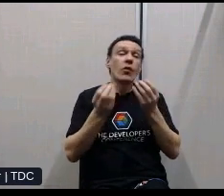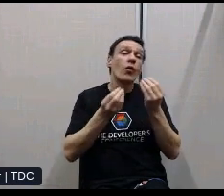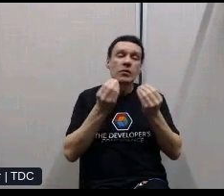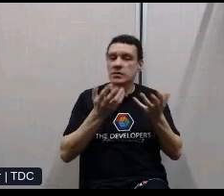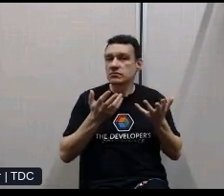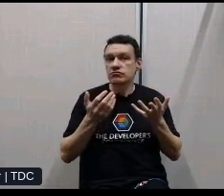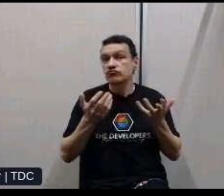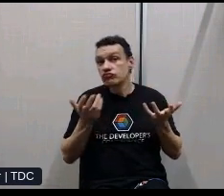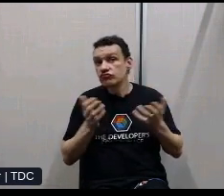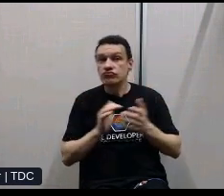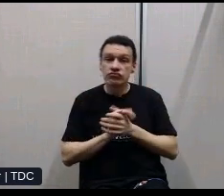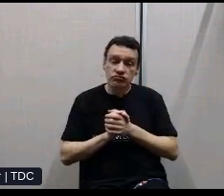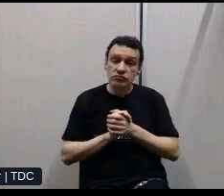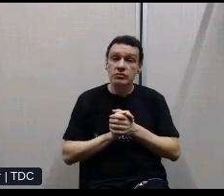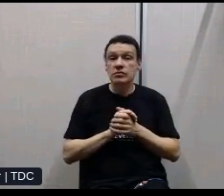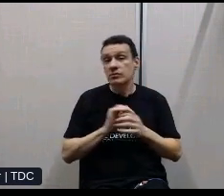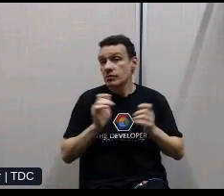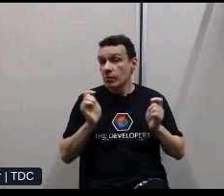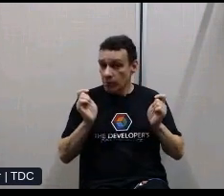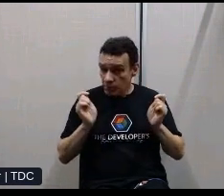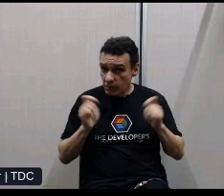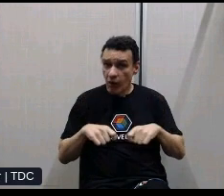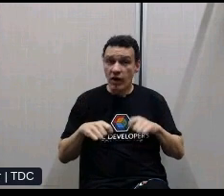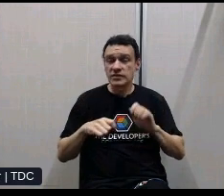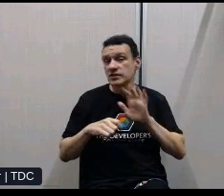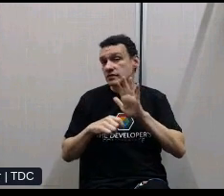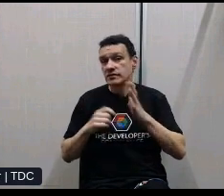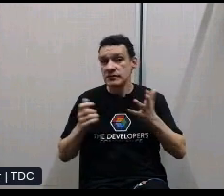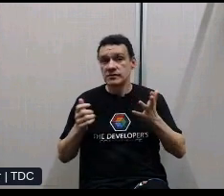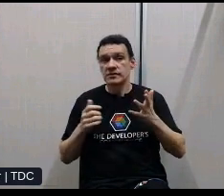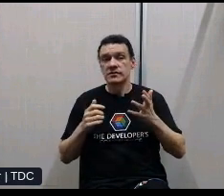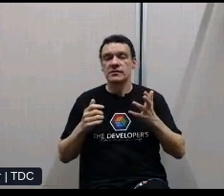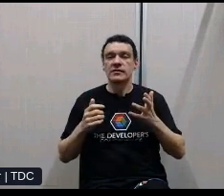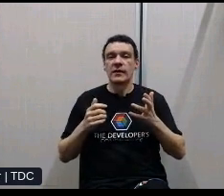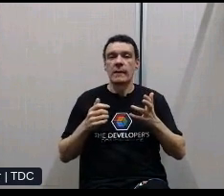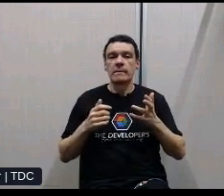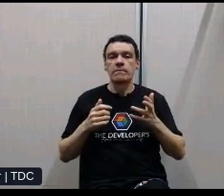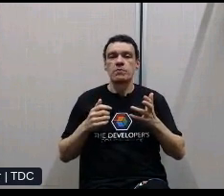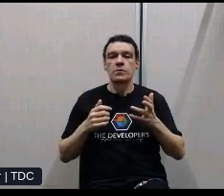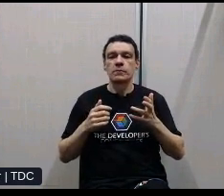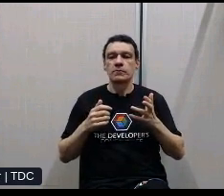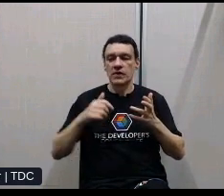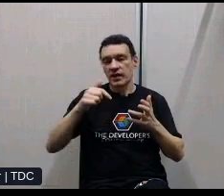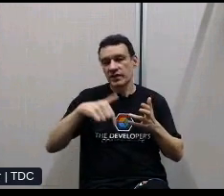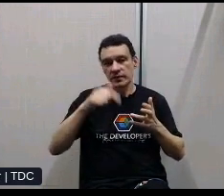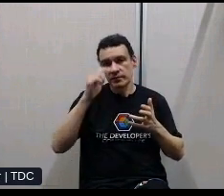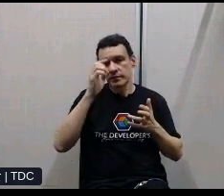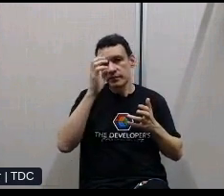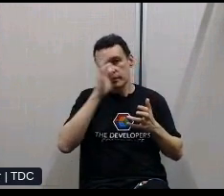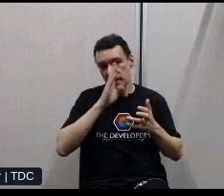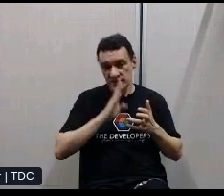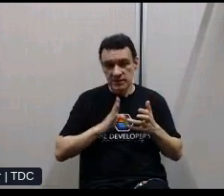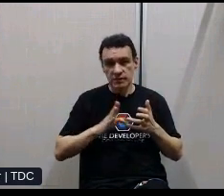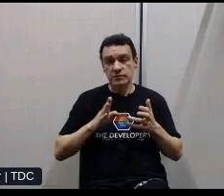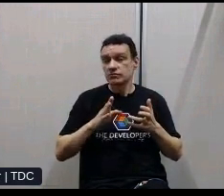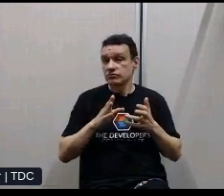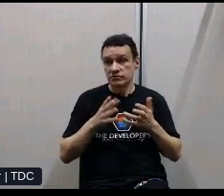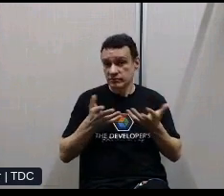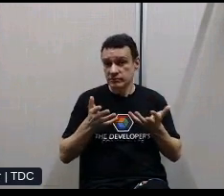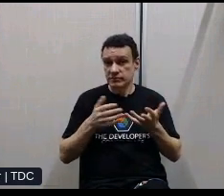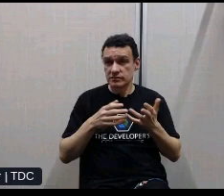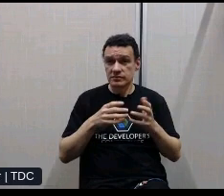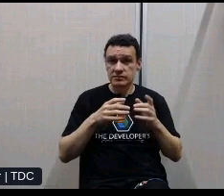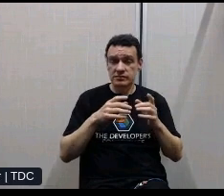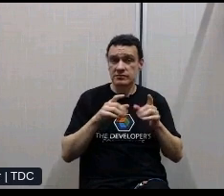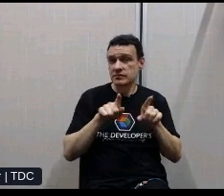aí para a gente ter aí, no Brasil também, a tecnologia, ou seja em telemedicina,